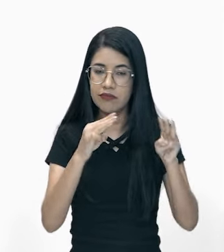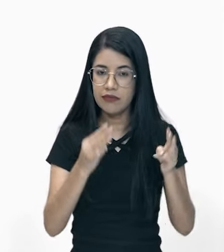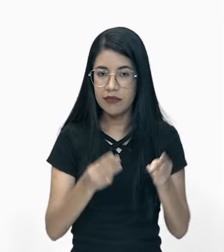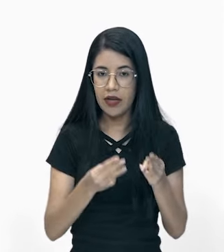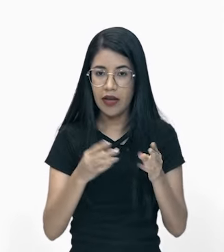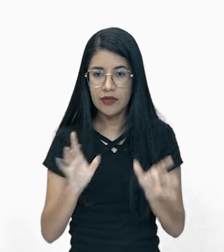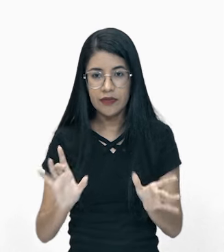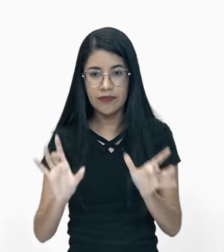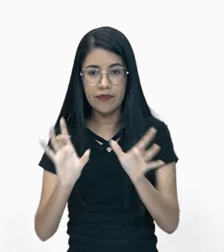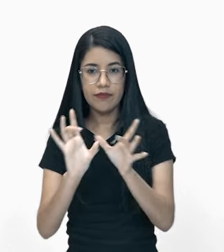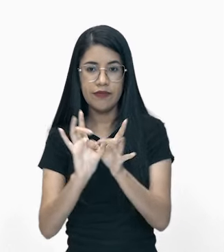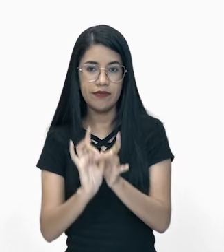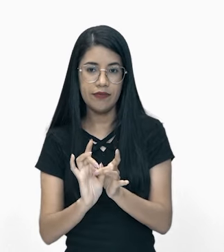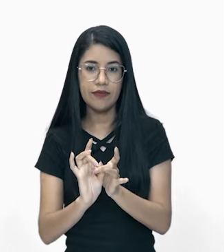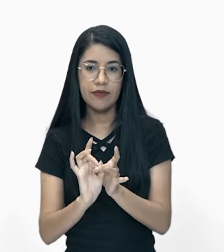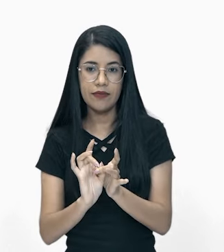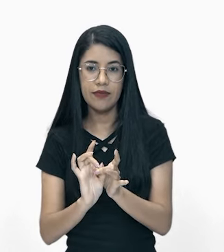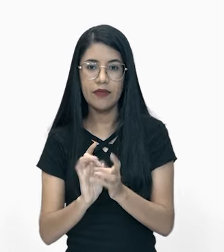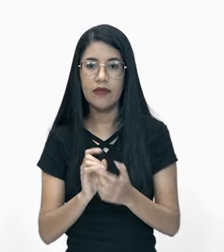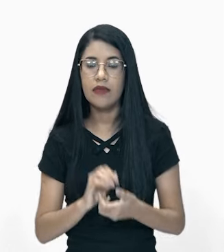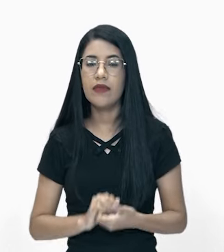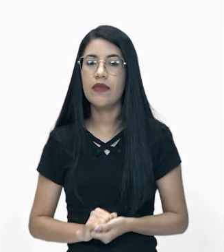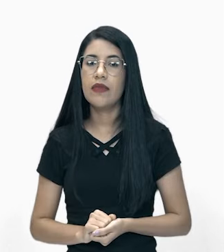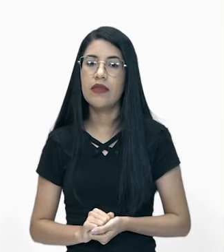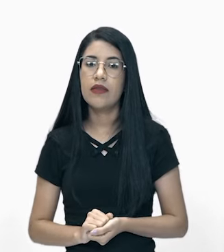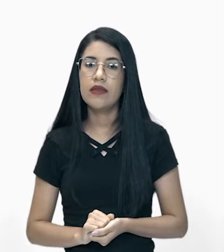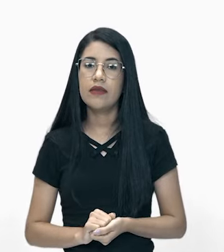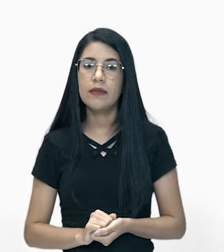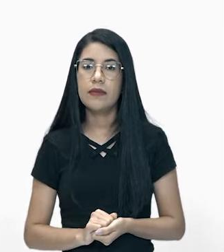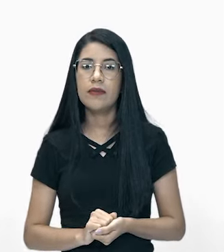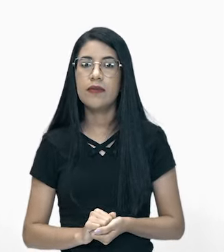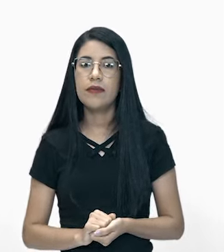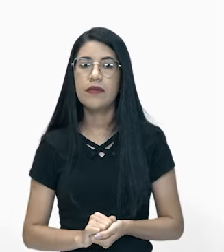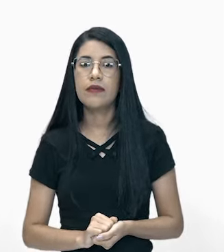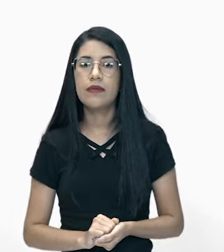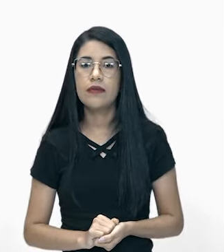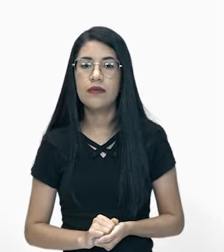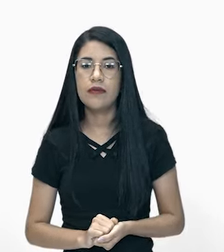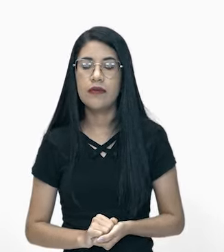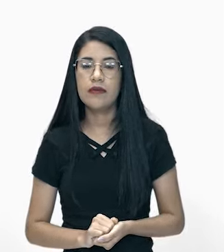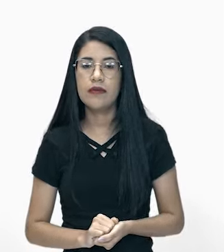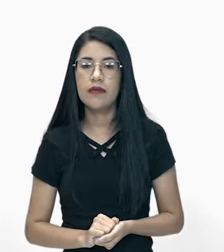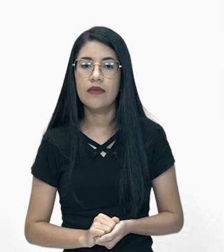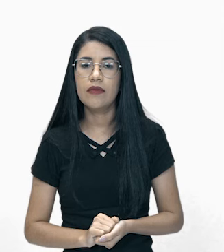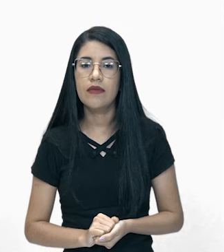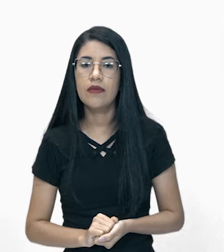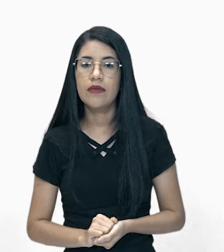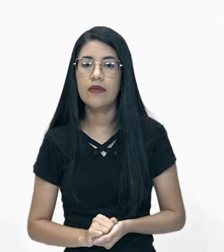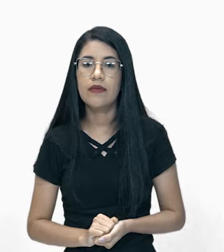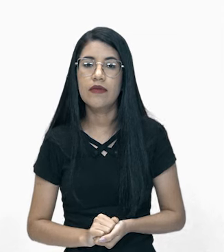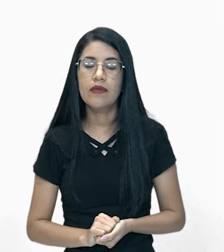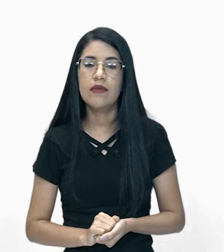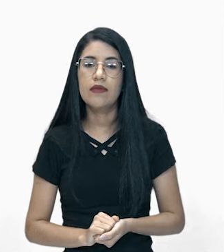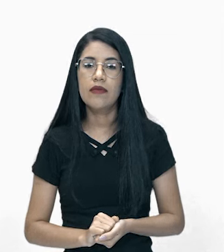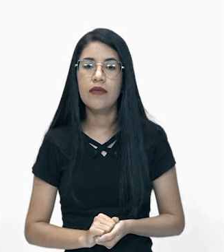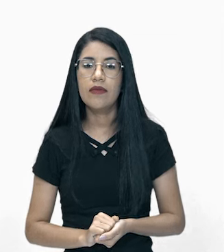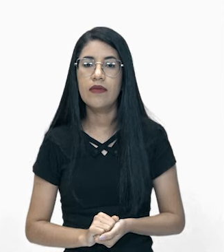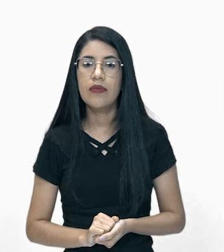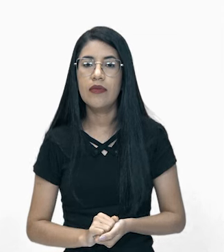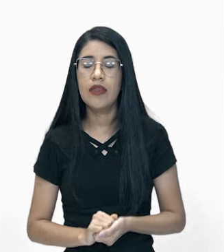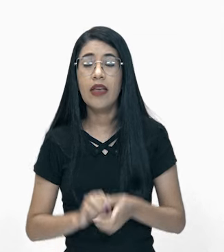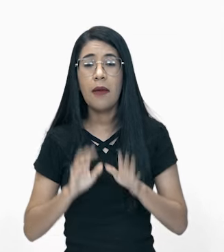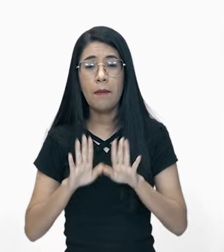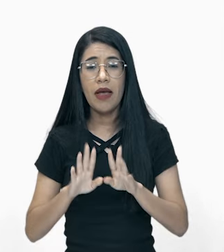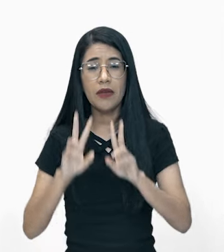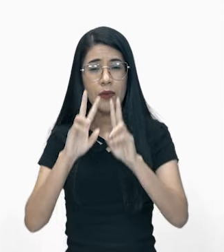campo magnético, que eu tenho aí essa junção. Mas quando se fala de